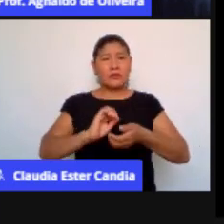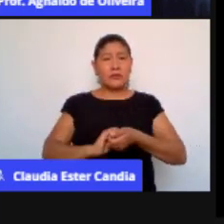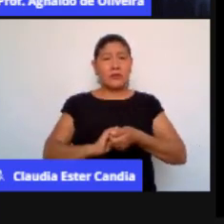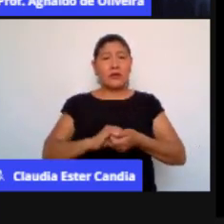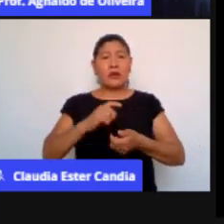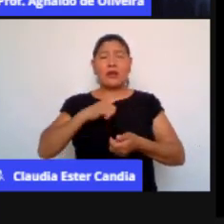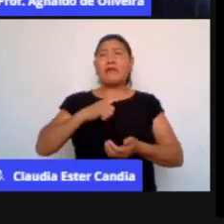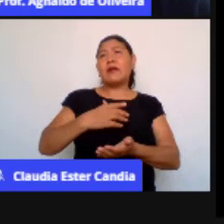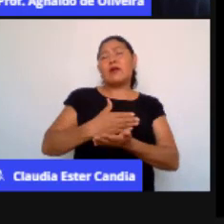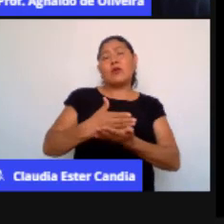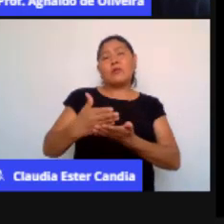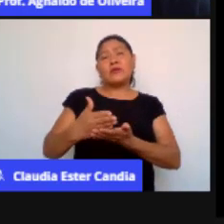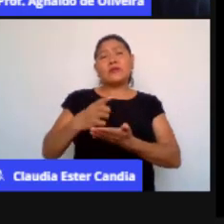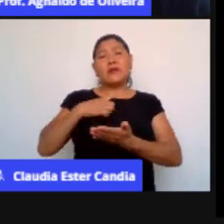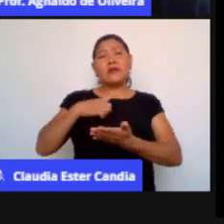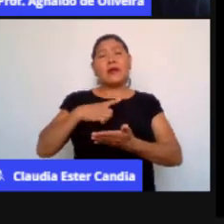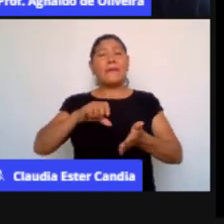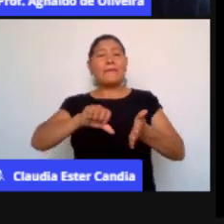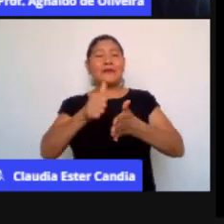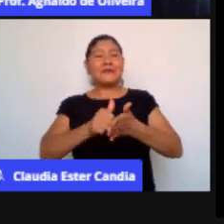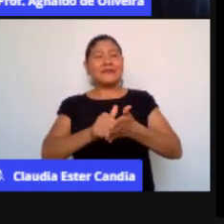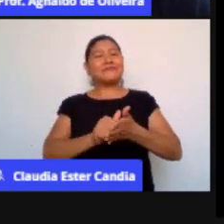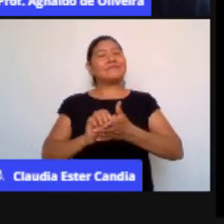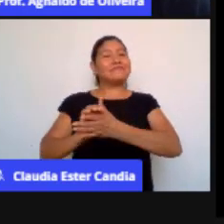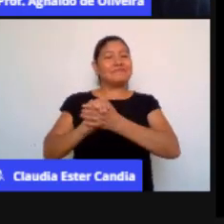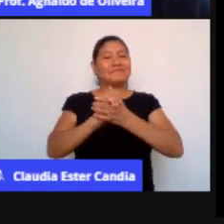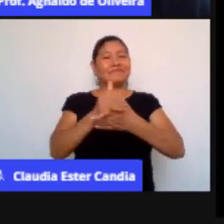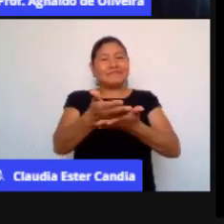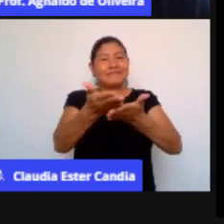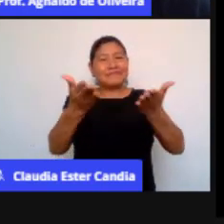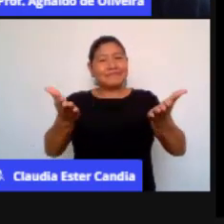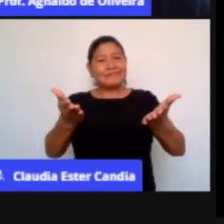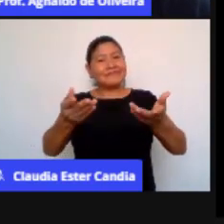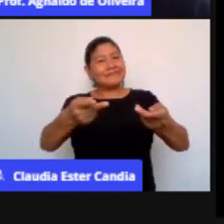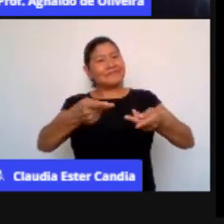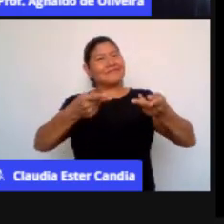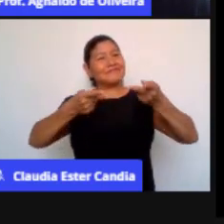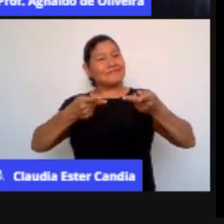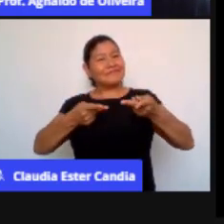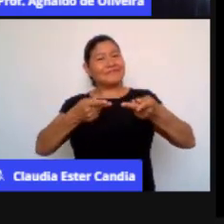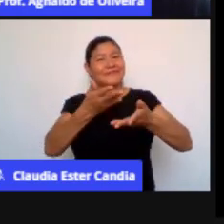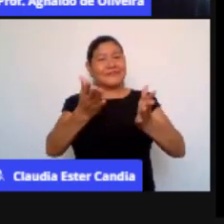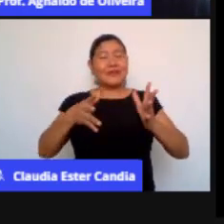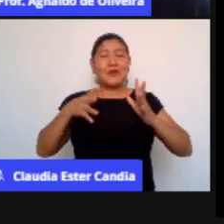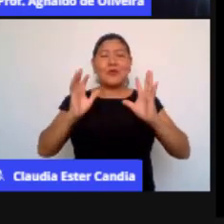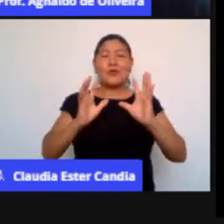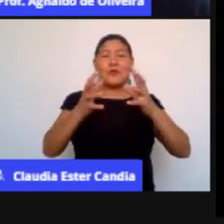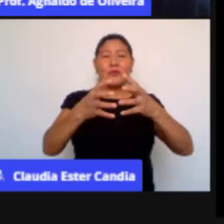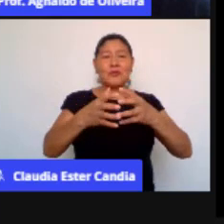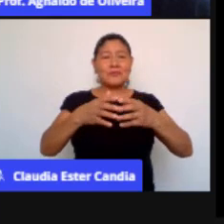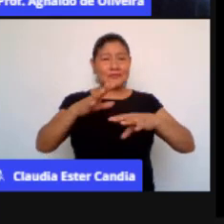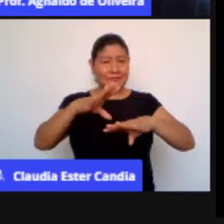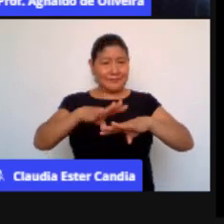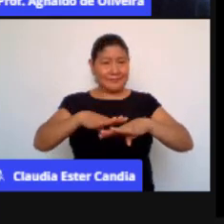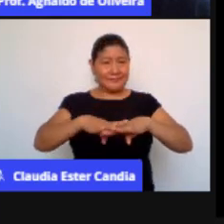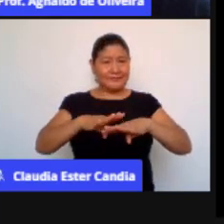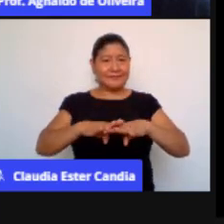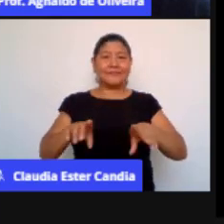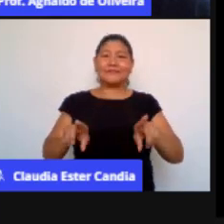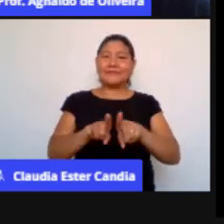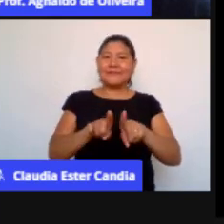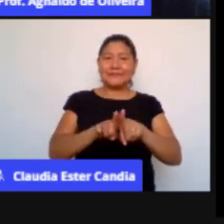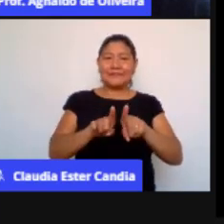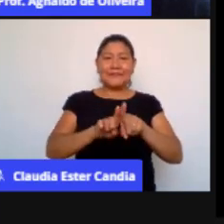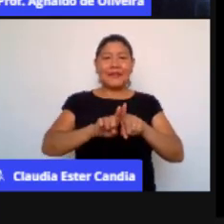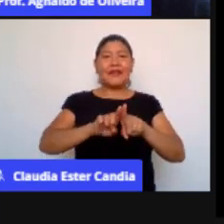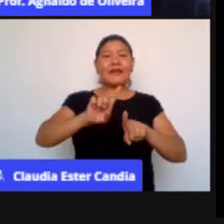ela se inicia com as boas-vindas. Então, nós gostaríamos, eu em nome da equipe de matemática, da GFEM, da SUPED, acho